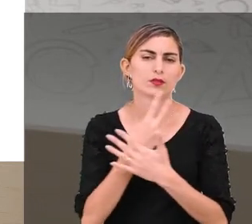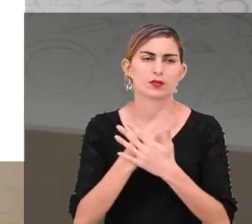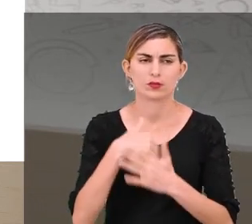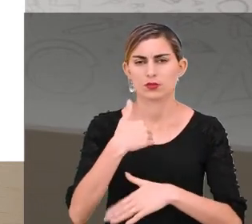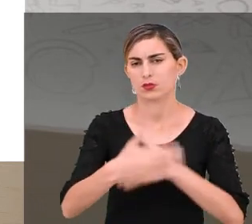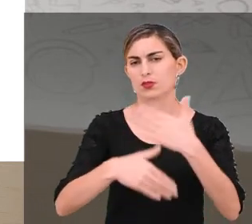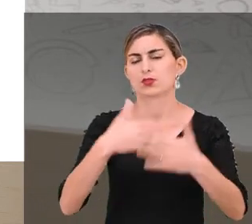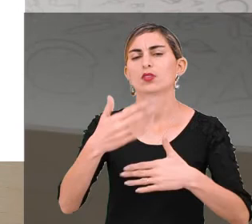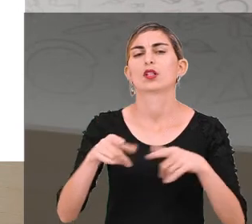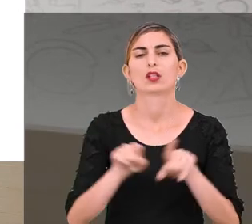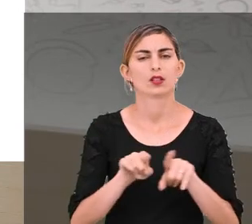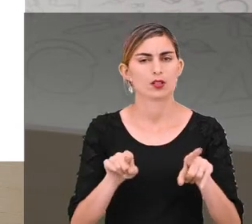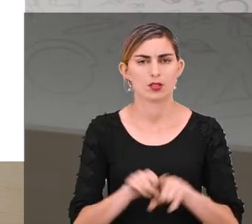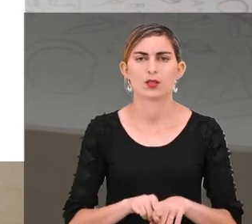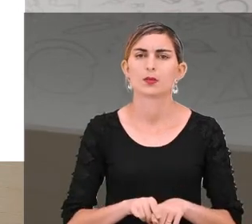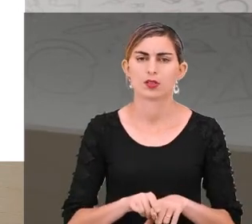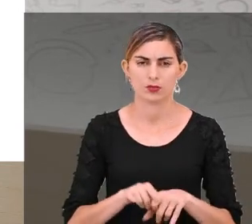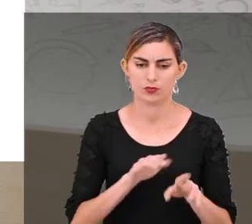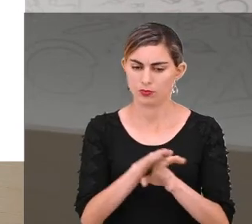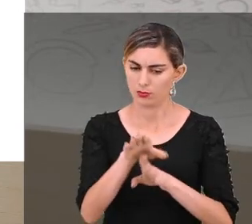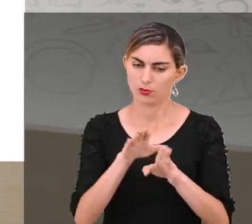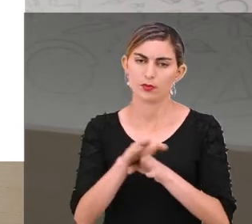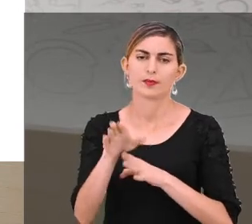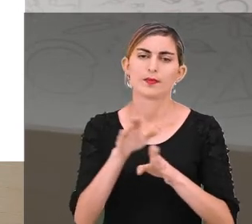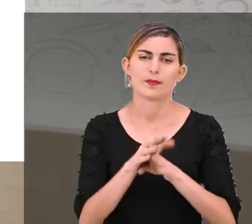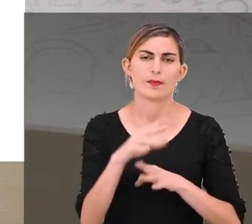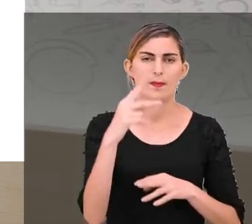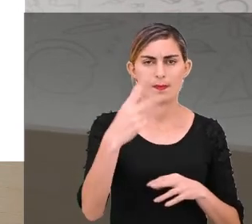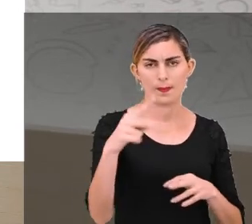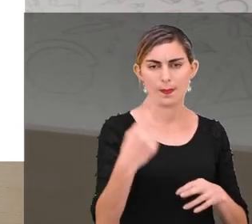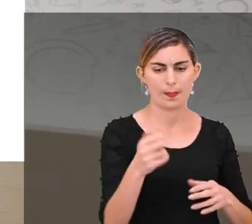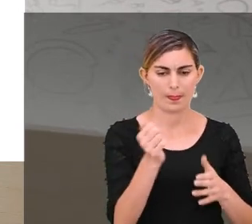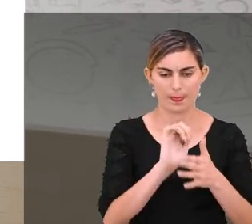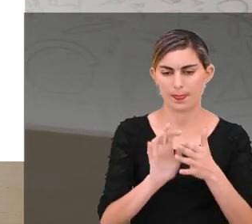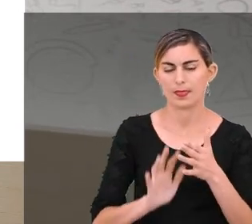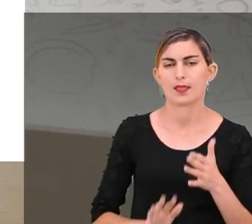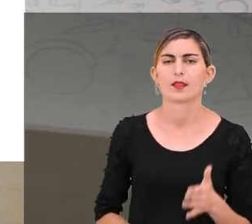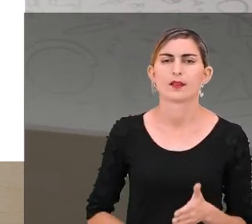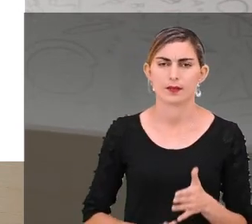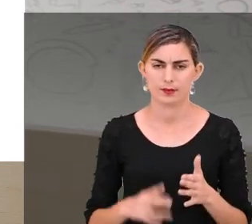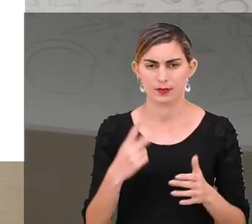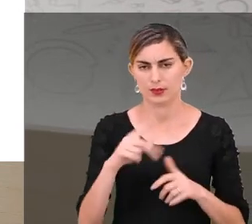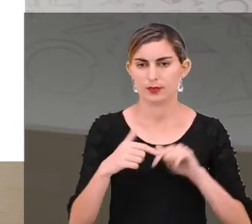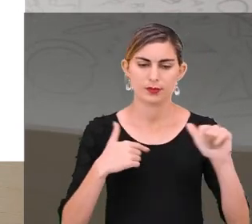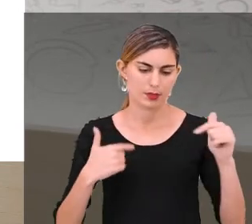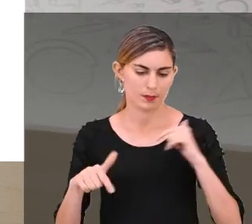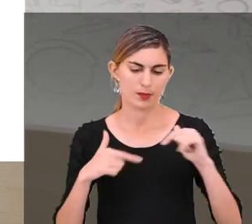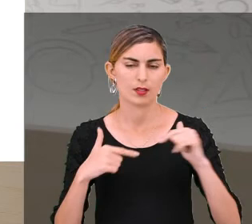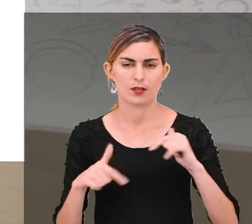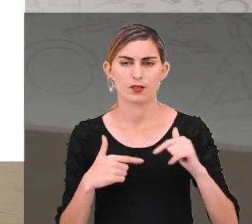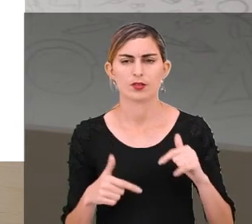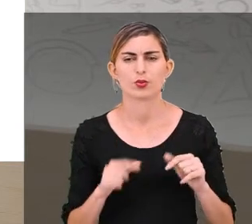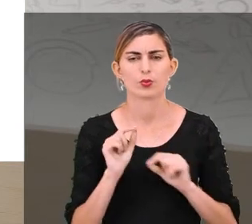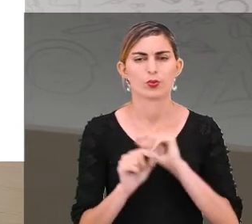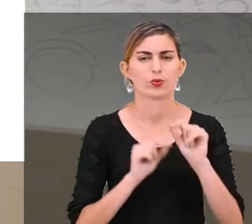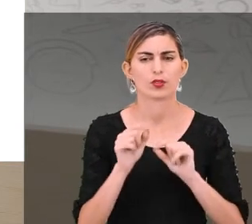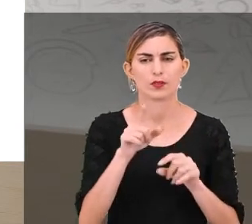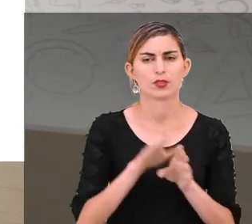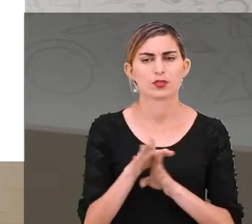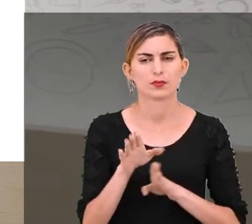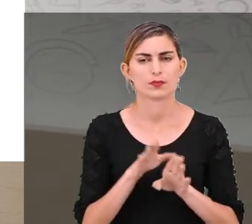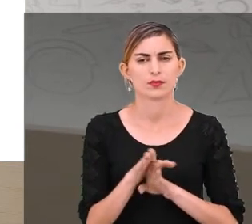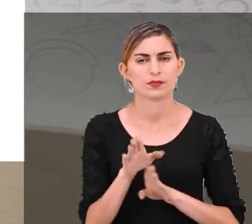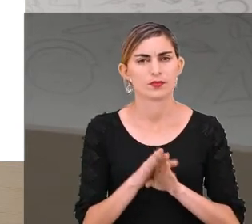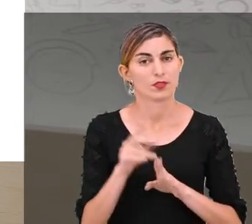e as consequências e também trazer recomendações para esta atividade, para este trabalhador. O que é que